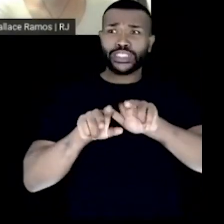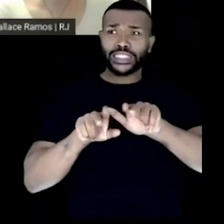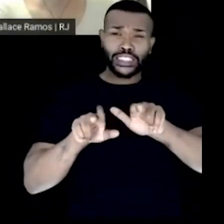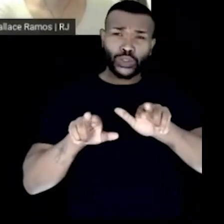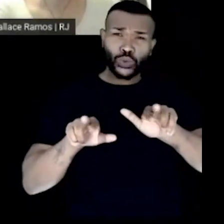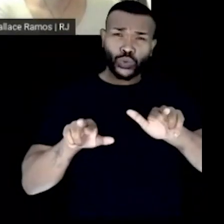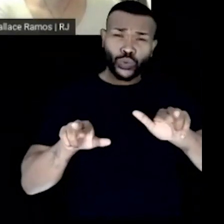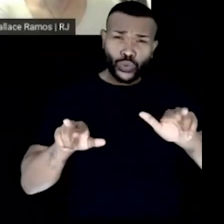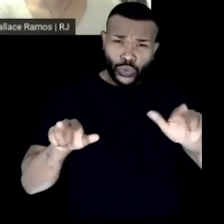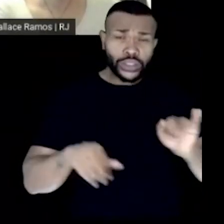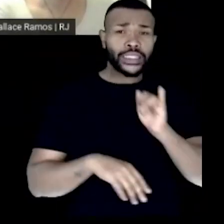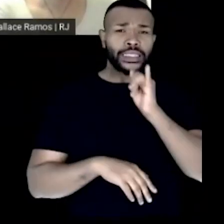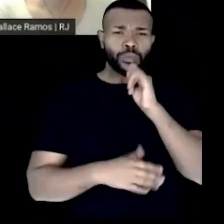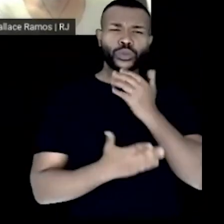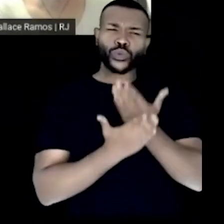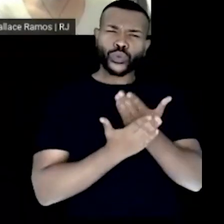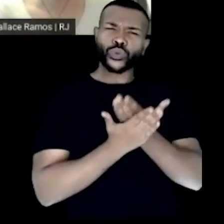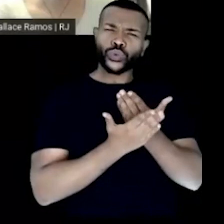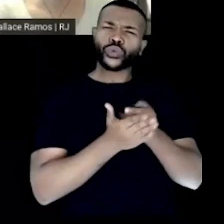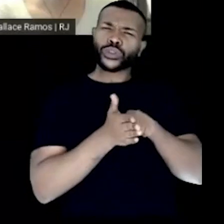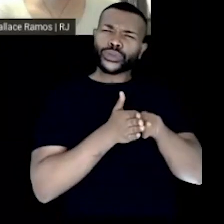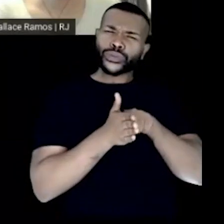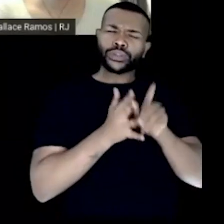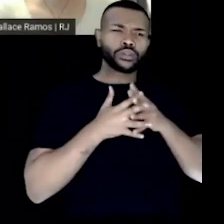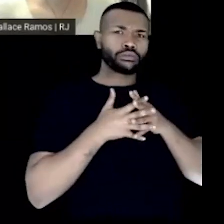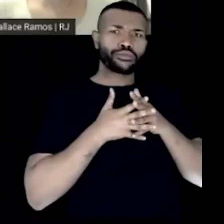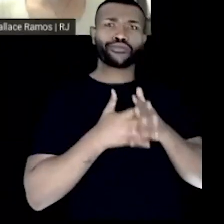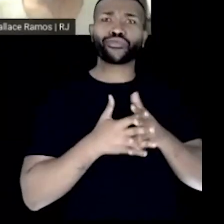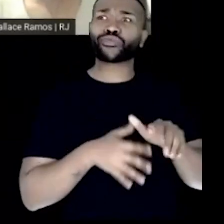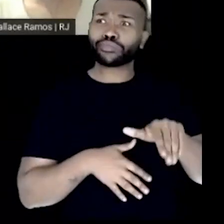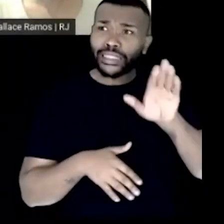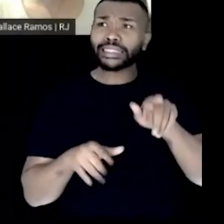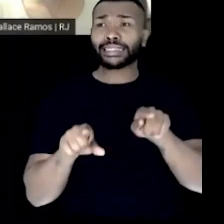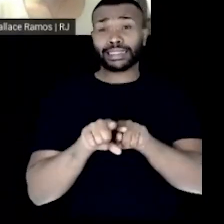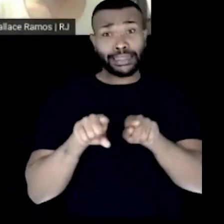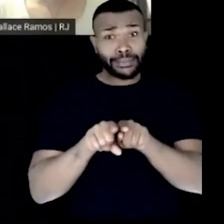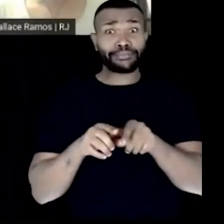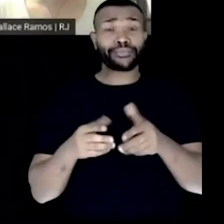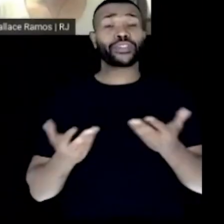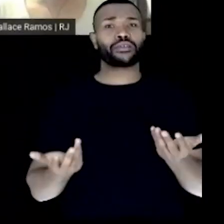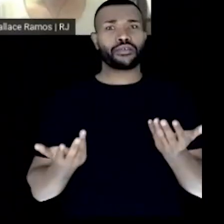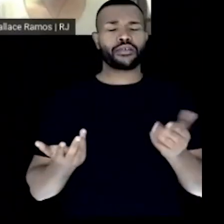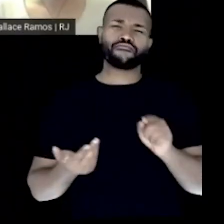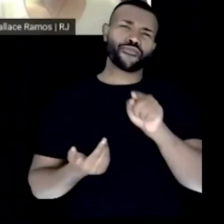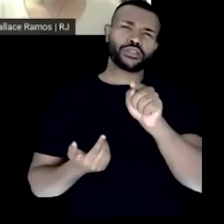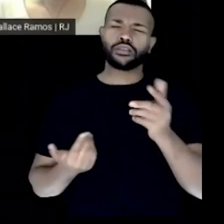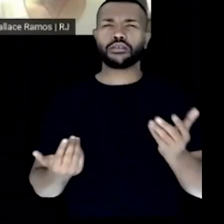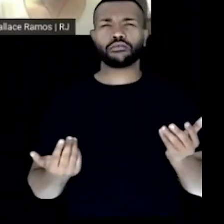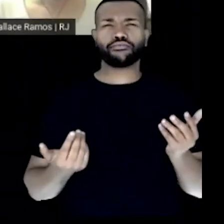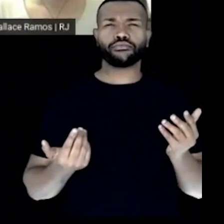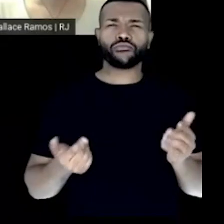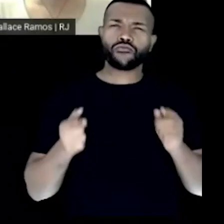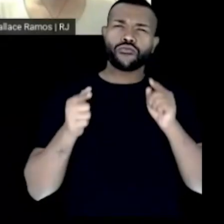várias coisas, e quanto mais tu estuda, mais isso te confunde, né? Mais isso